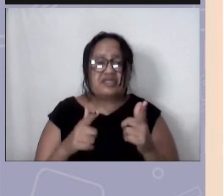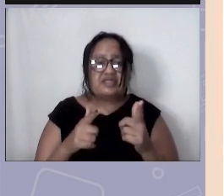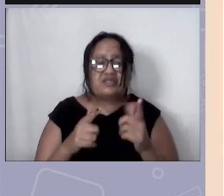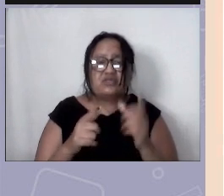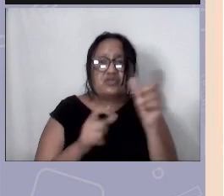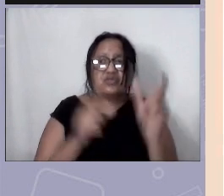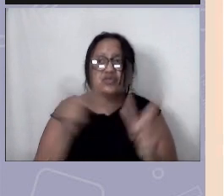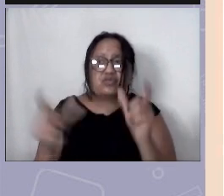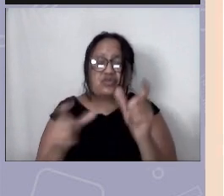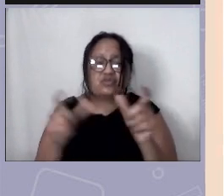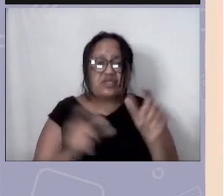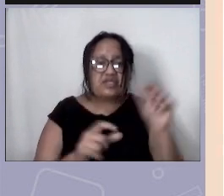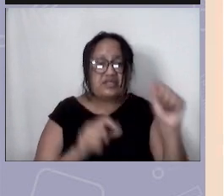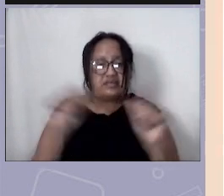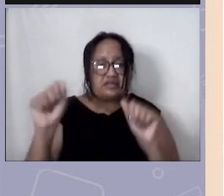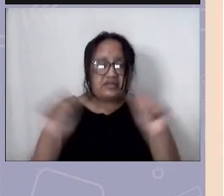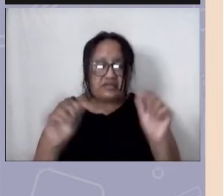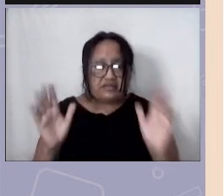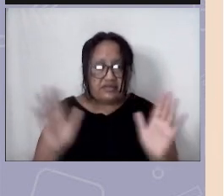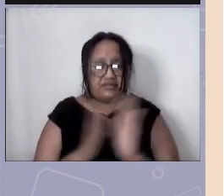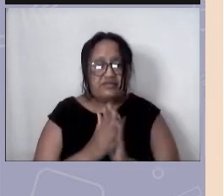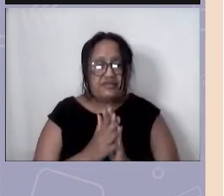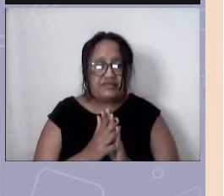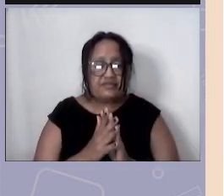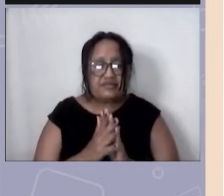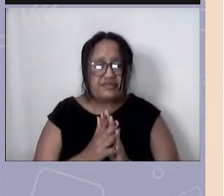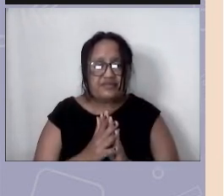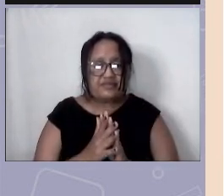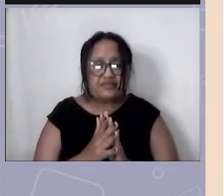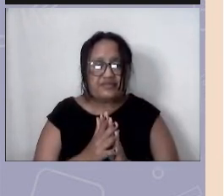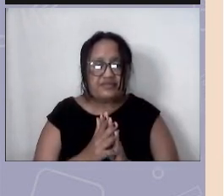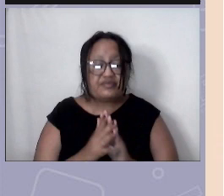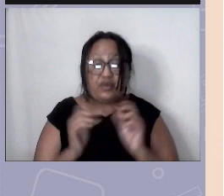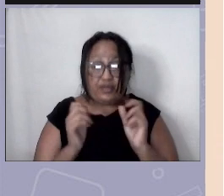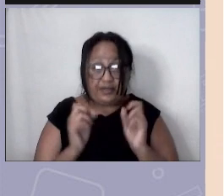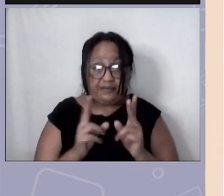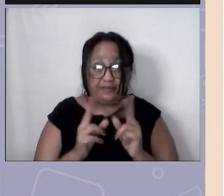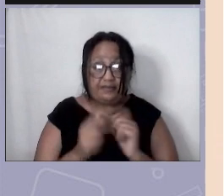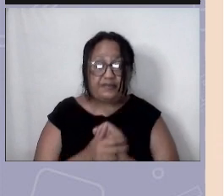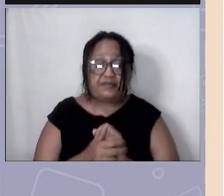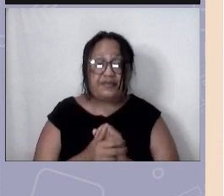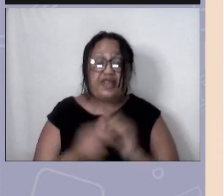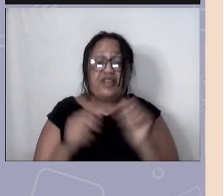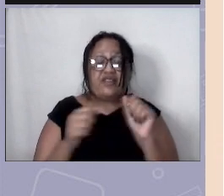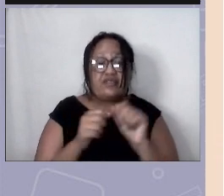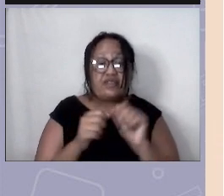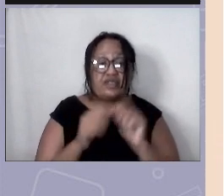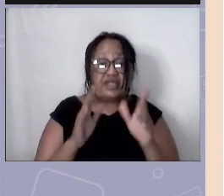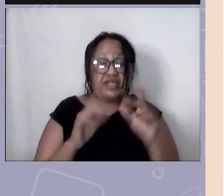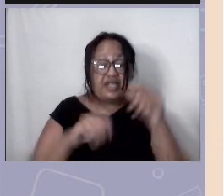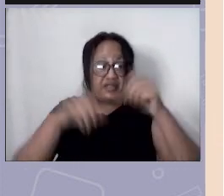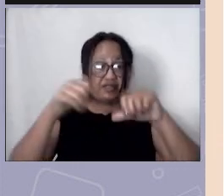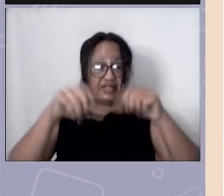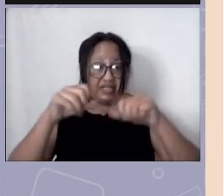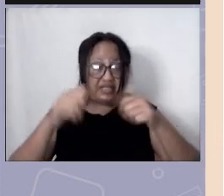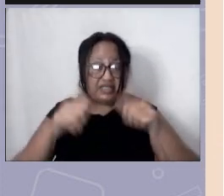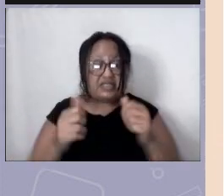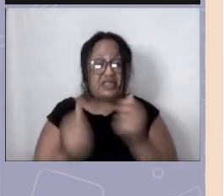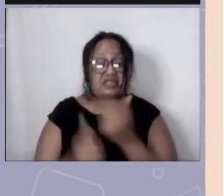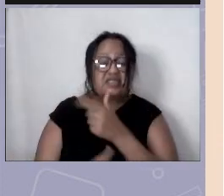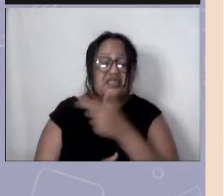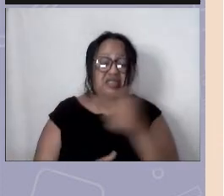tudo então é importante vocês fazerem essa observação bem certinha beleza então feita aí essa análise inicial das duas sequências